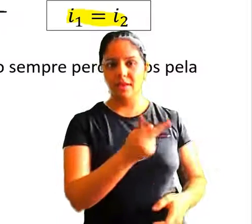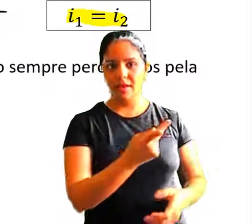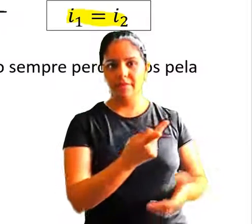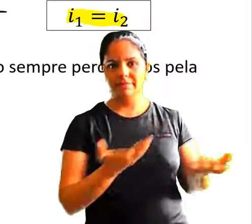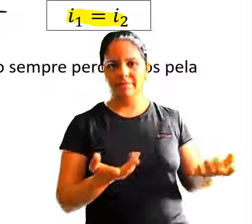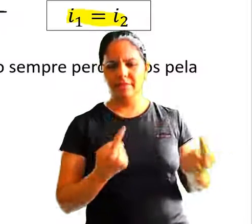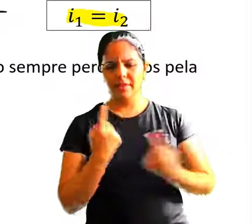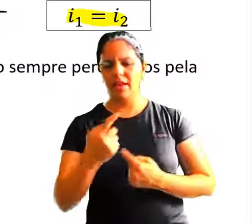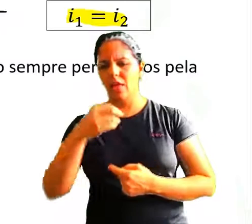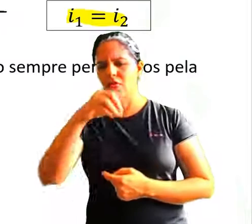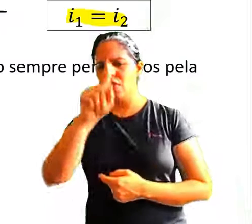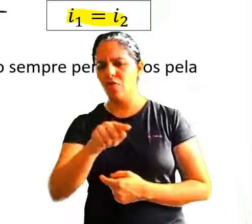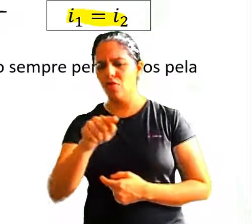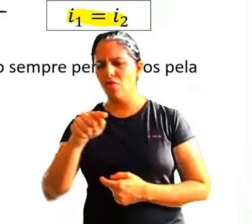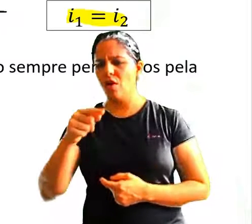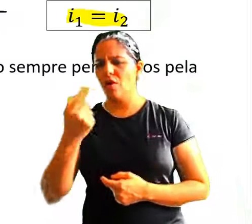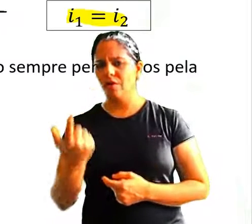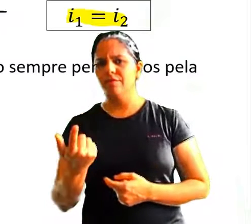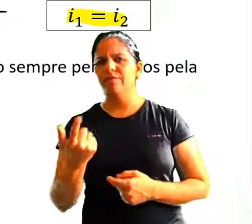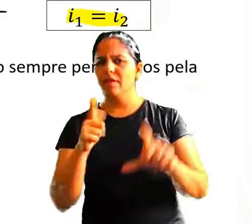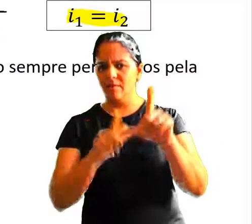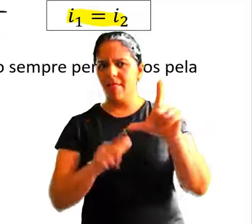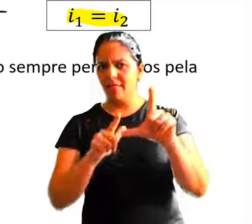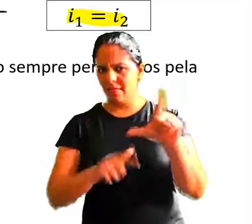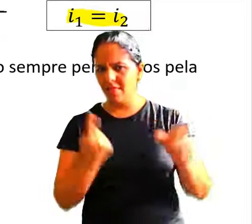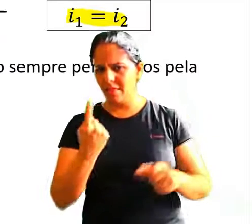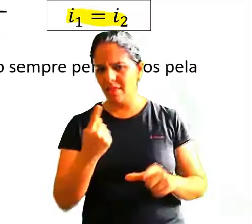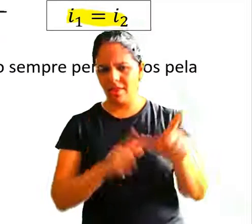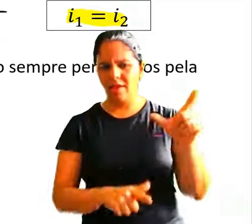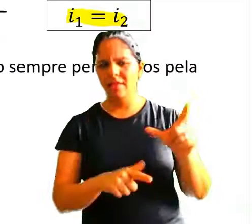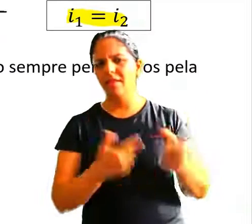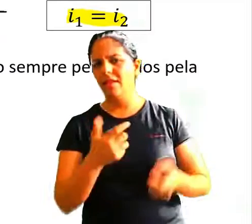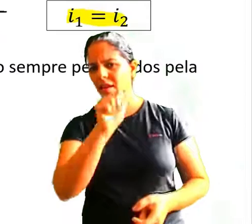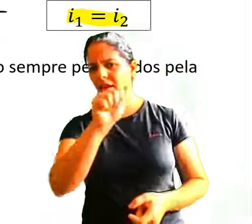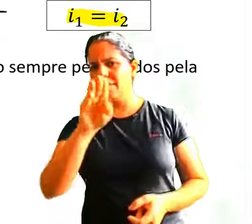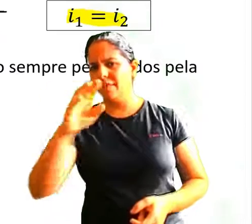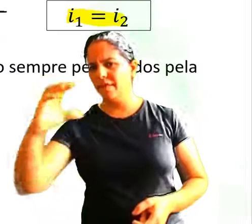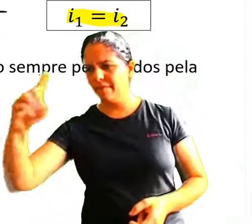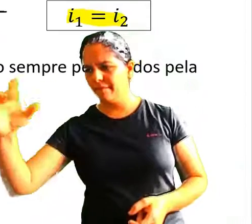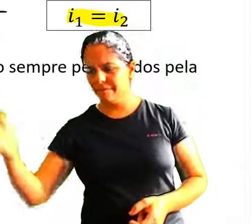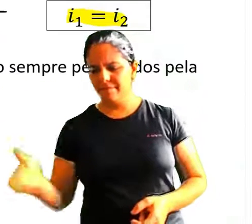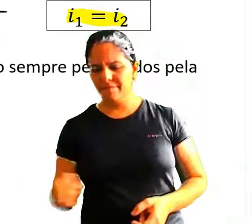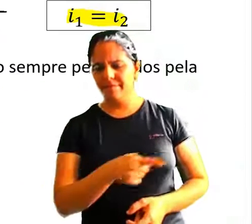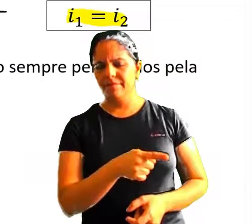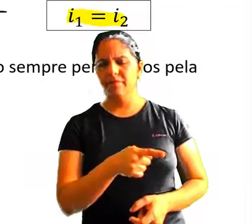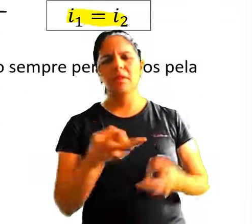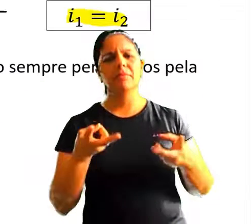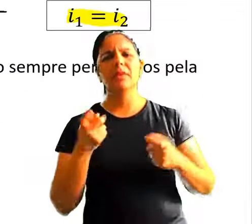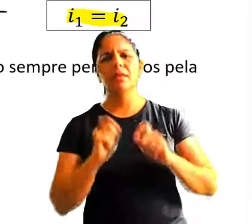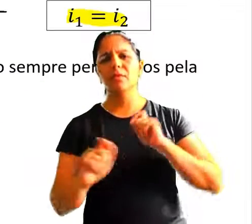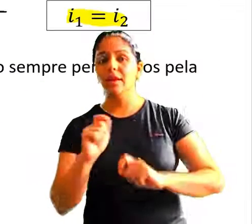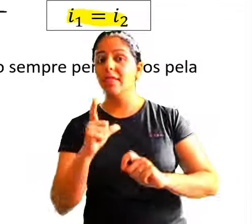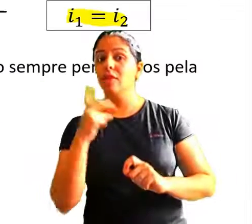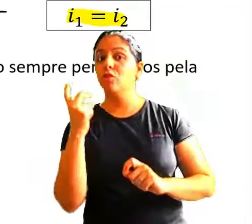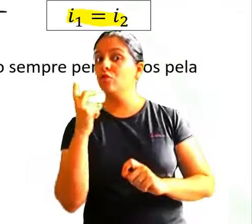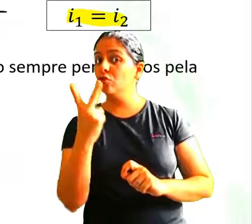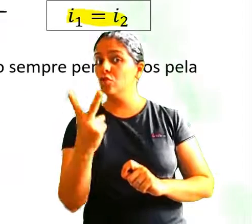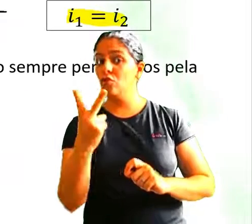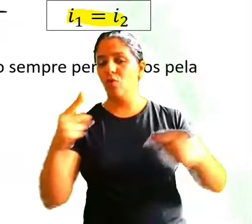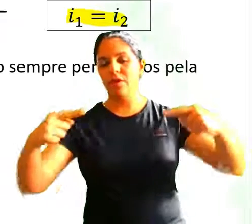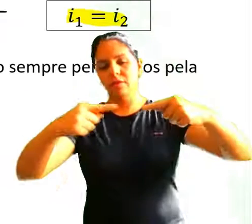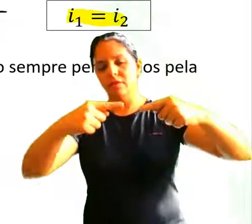B, C, até chegar em H, né? Tá? Cada nó, então, é denominado por uma